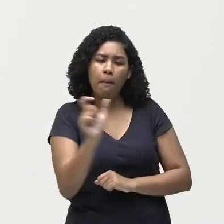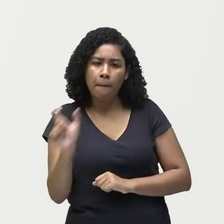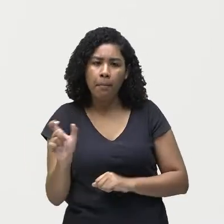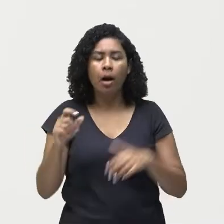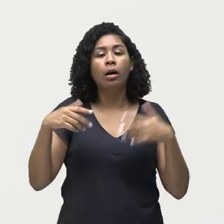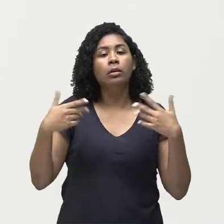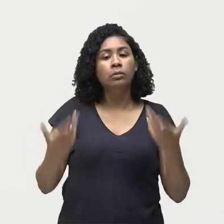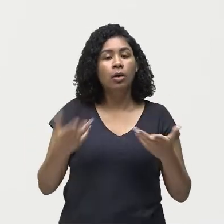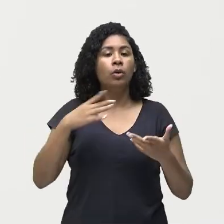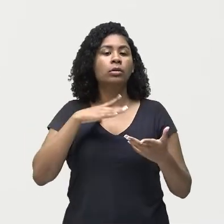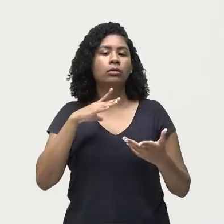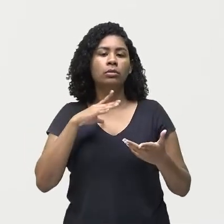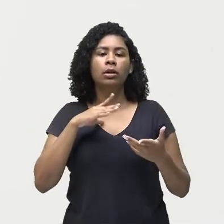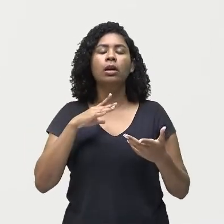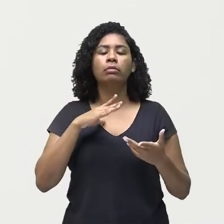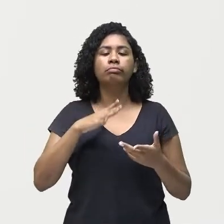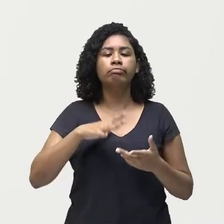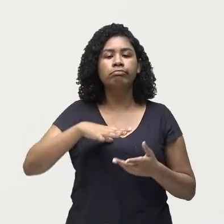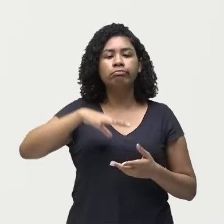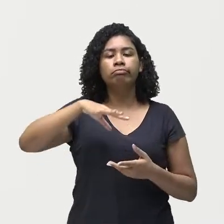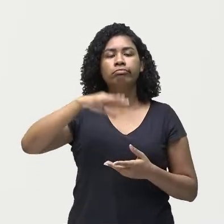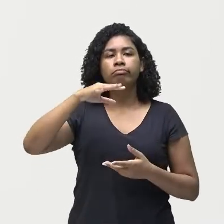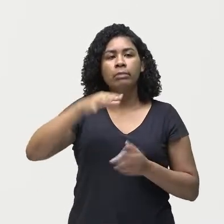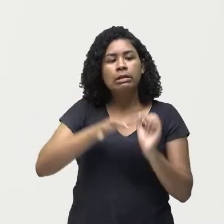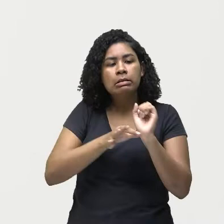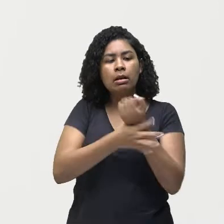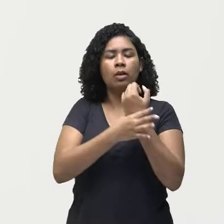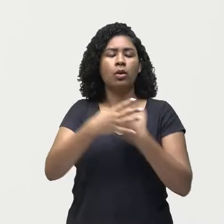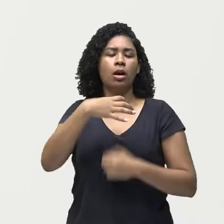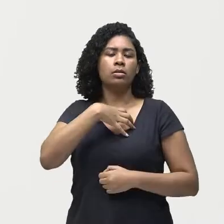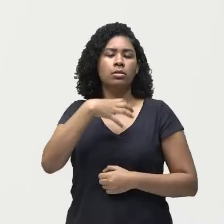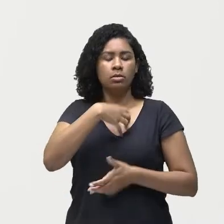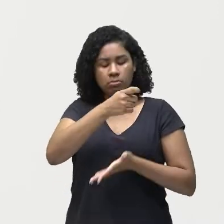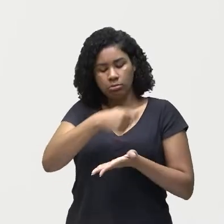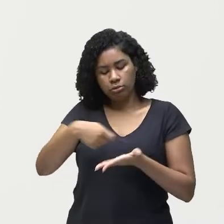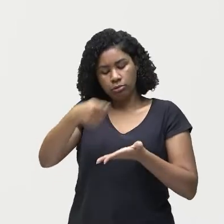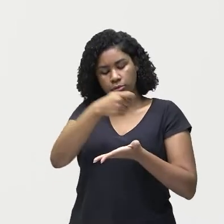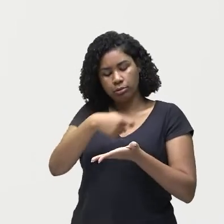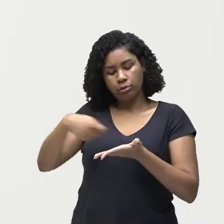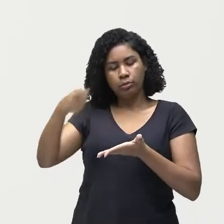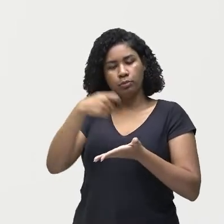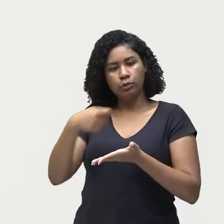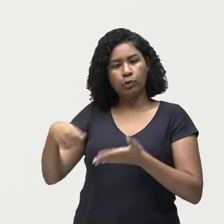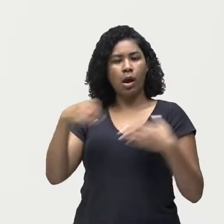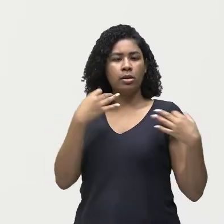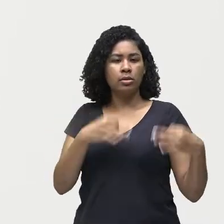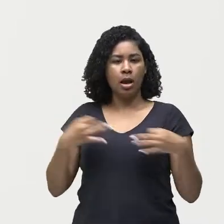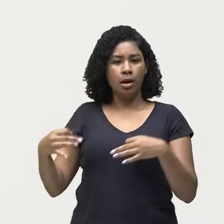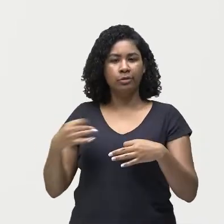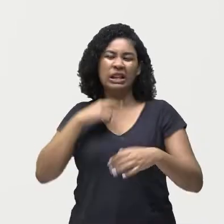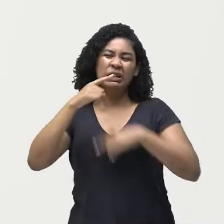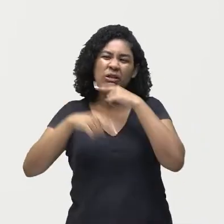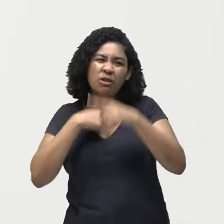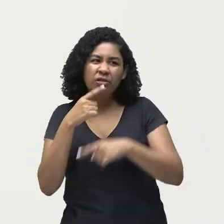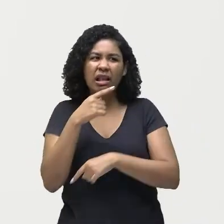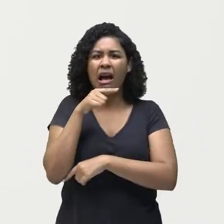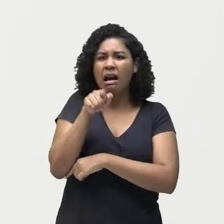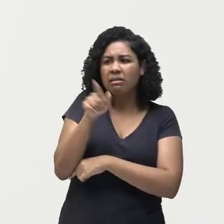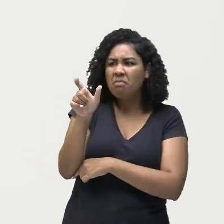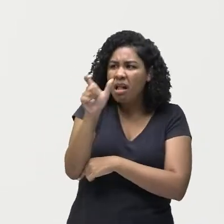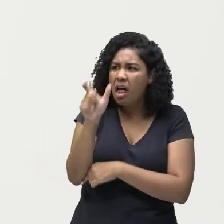temos mais domínio e segurança em escrever, né? Eu não vou ficar naquela dúvida, será que é assim que se escreve a